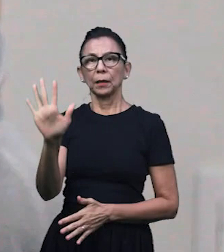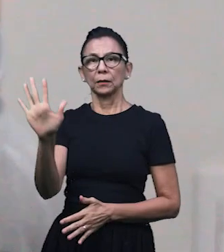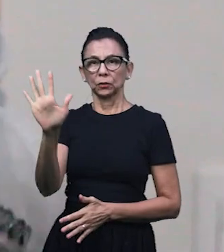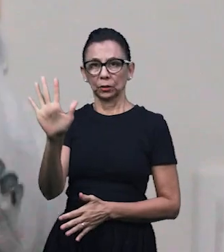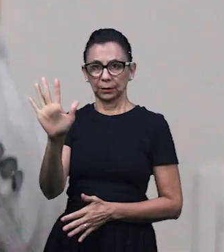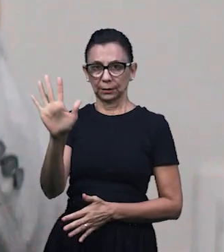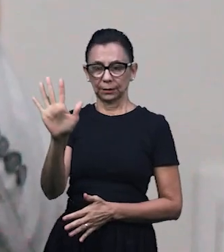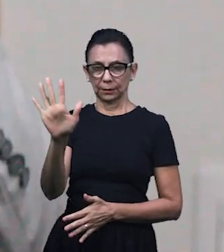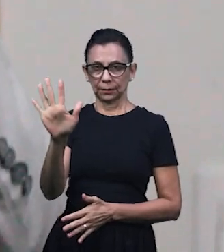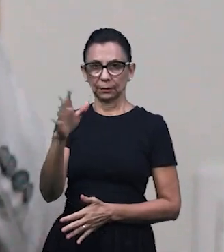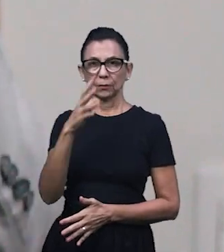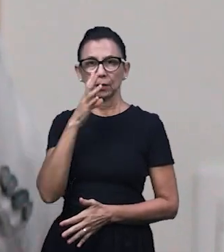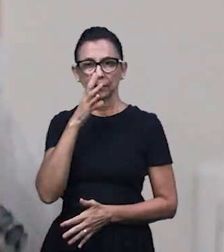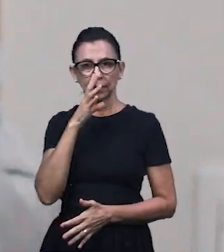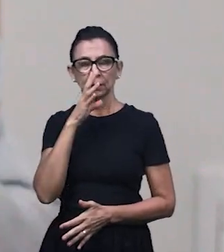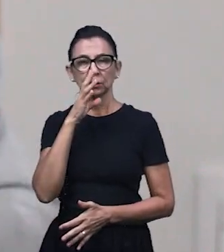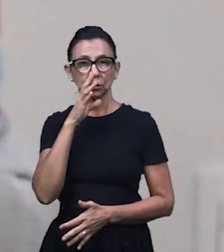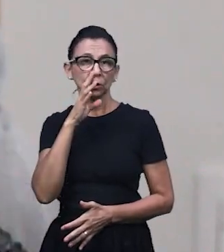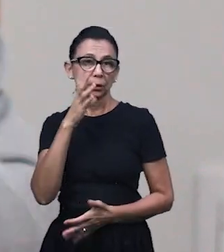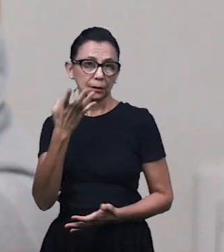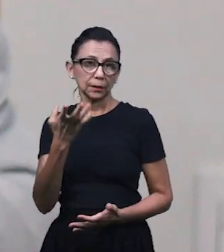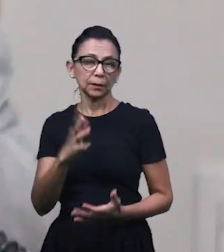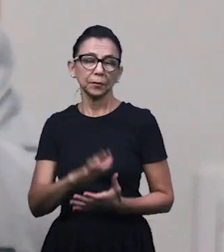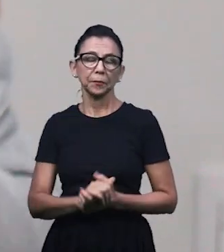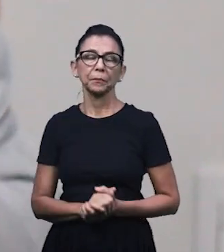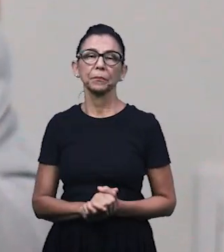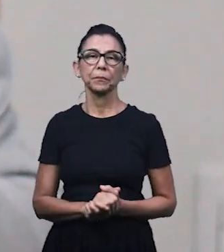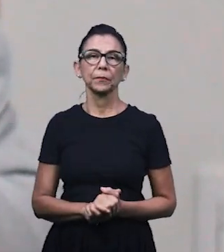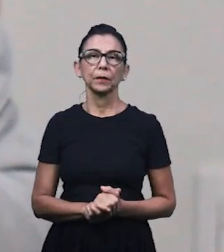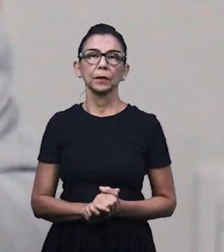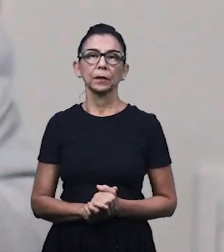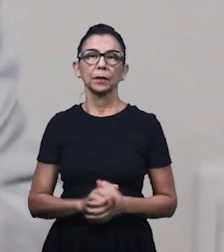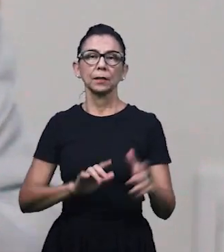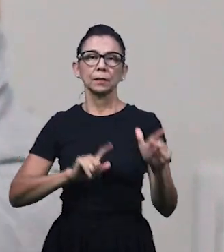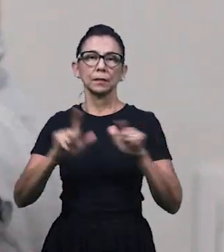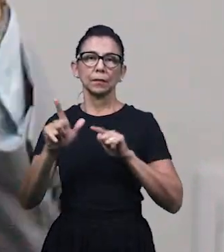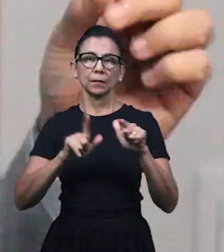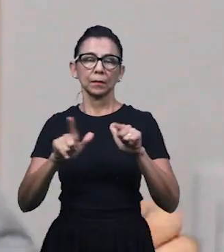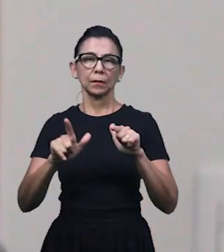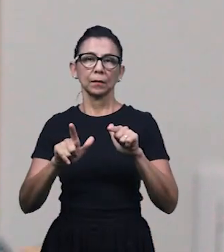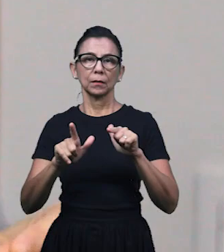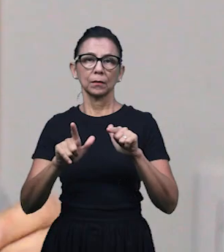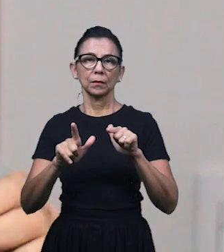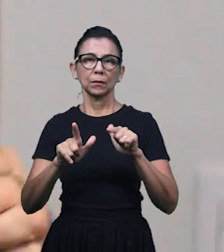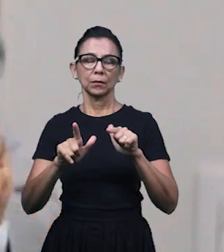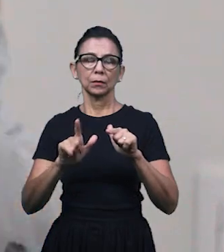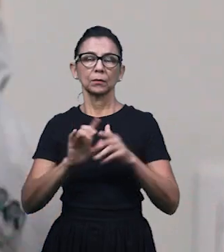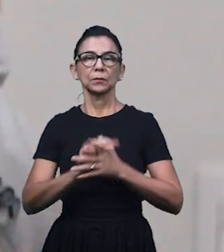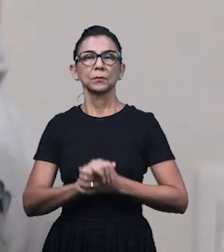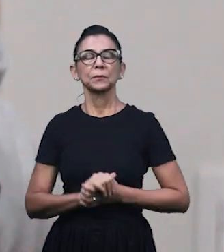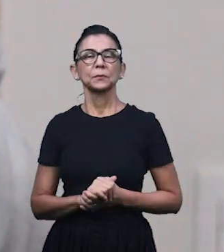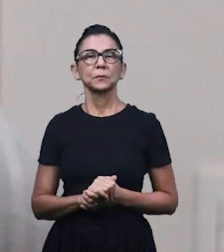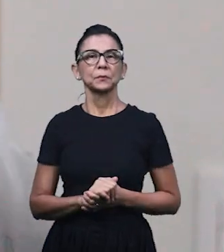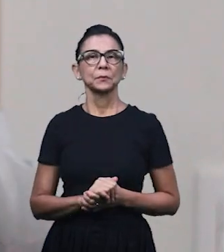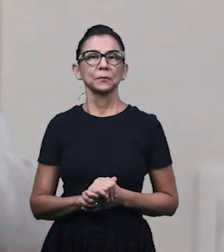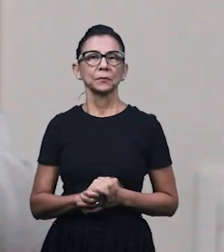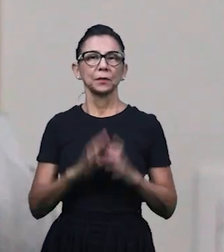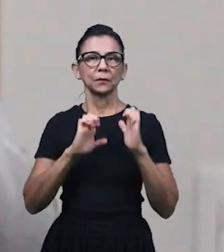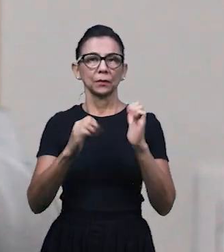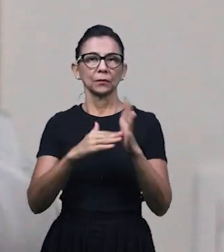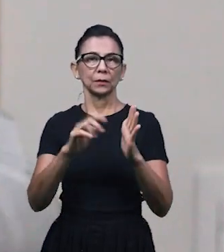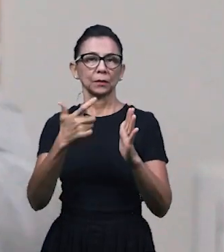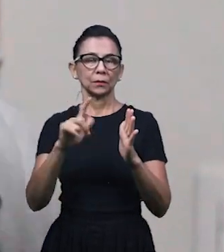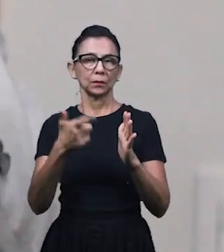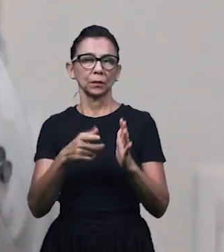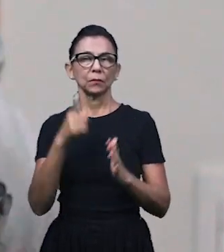assistir de realização desse trabalho do Evangelho Sem Fronteiras em diversos outros lugares. Nós vamos agora passar para você,